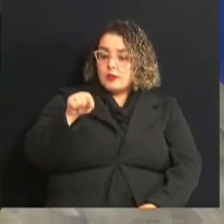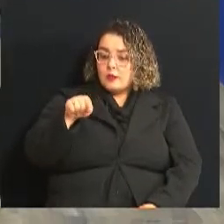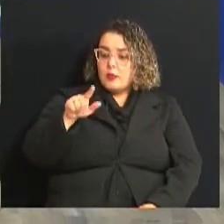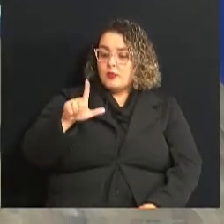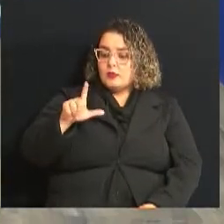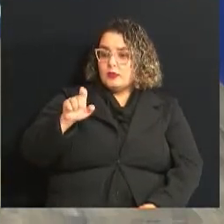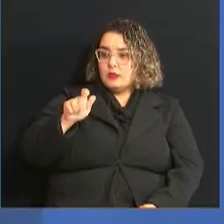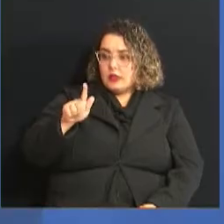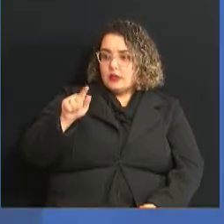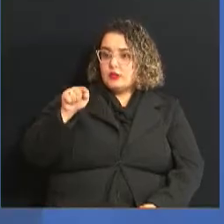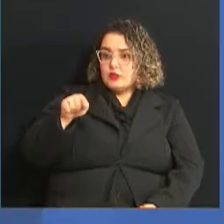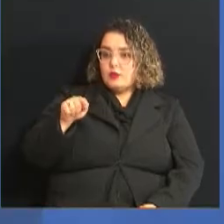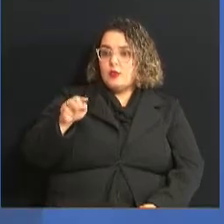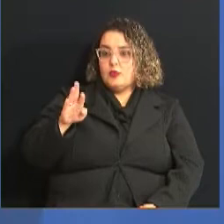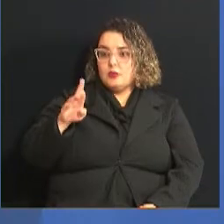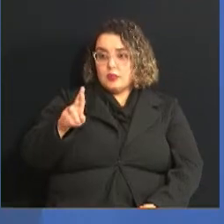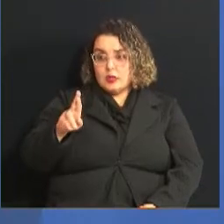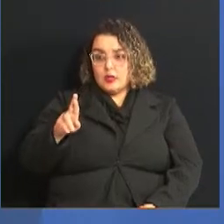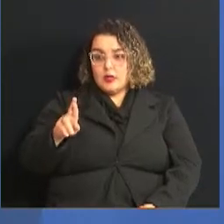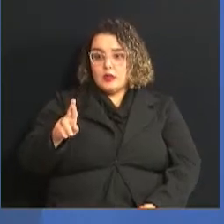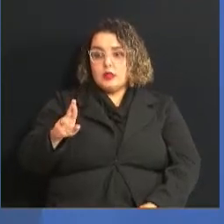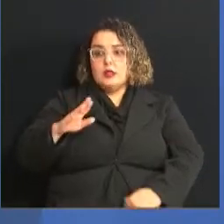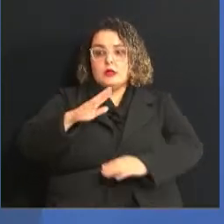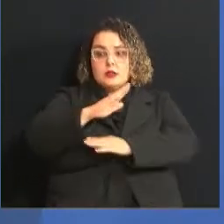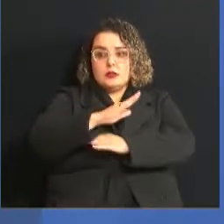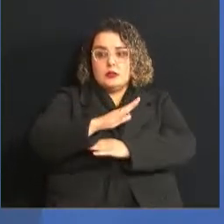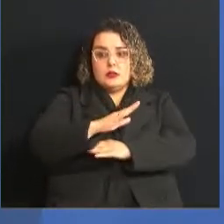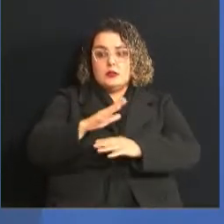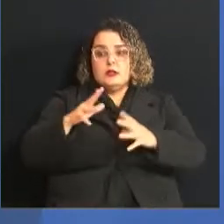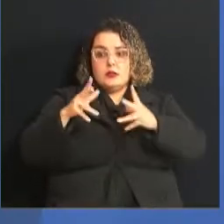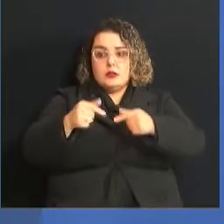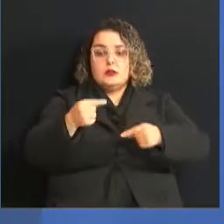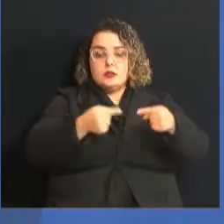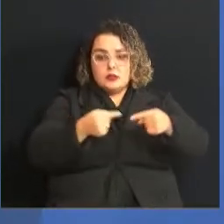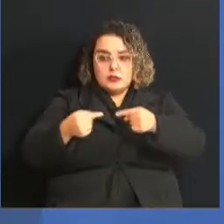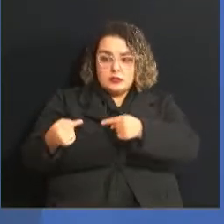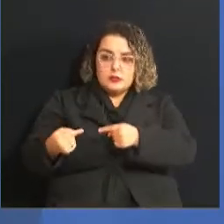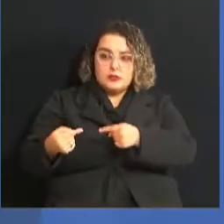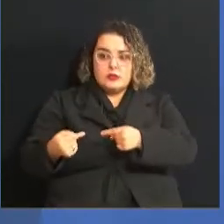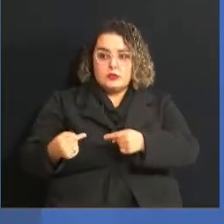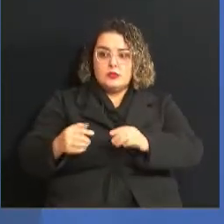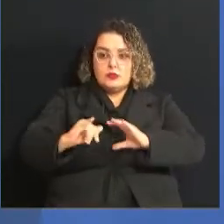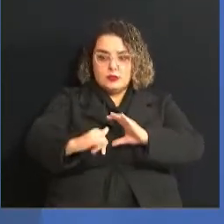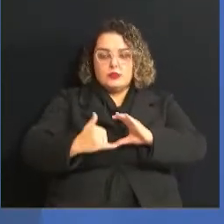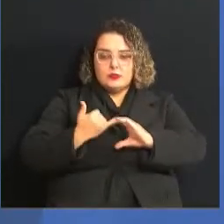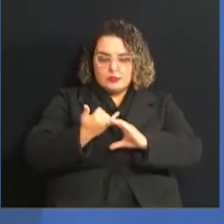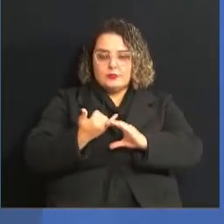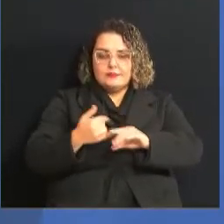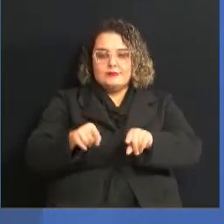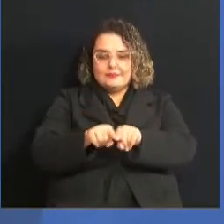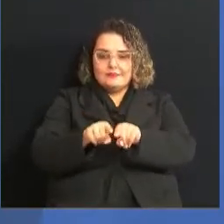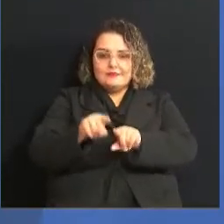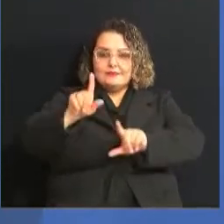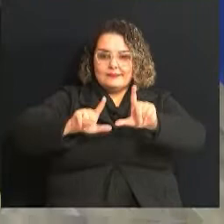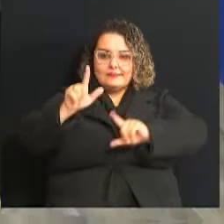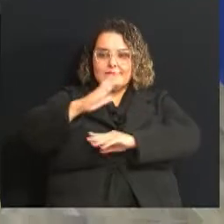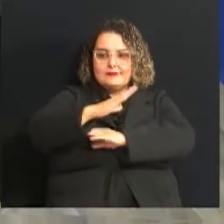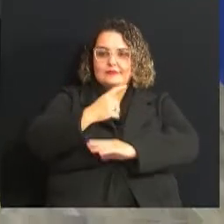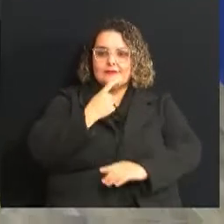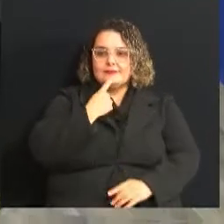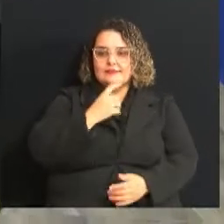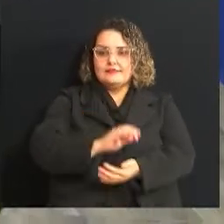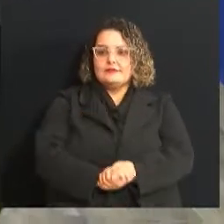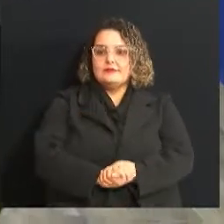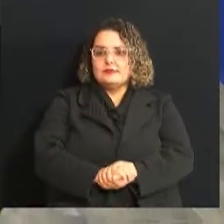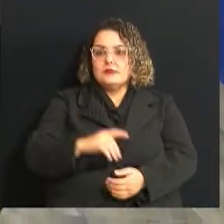campinas.sp.leg.br, o site da Câmara Municipal de Campinas, e a íntegra das discussões no youtube.com/TV Câmara Campinas. Agora, Mirna